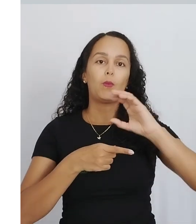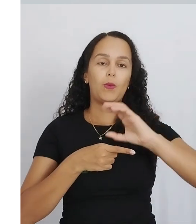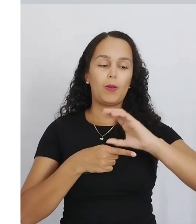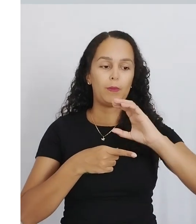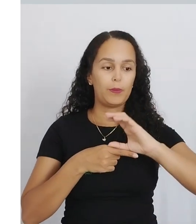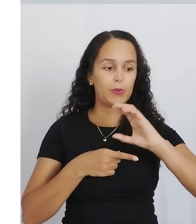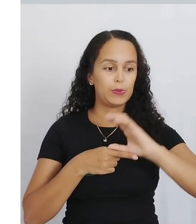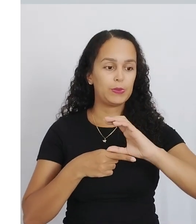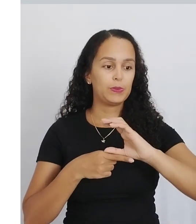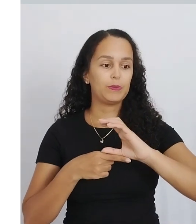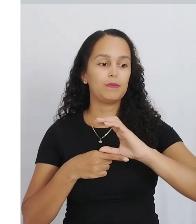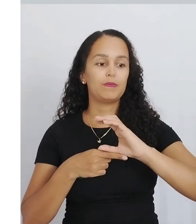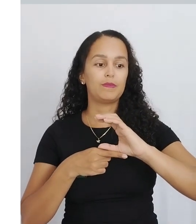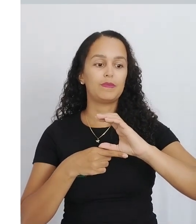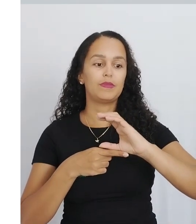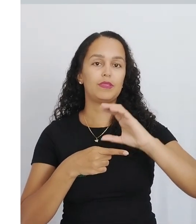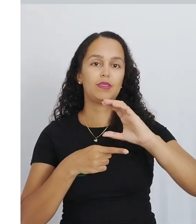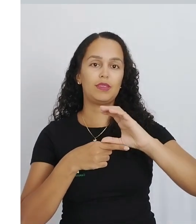é o componente